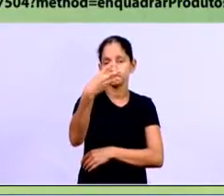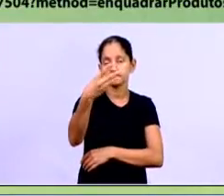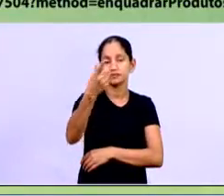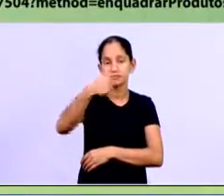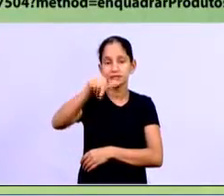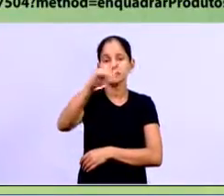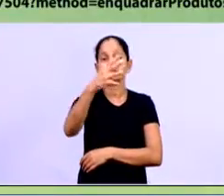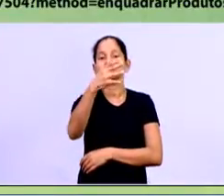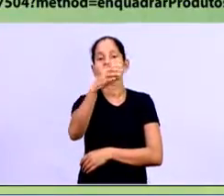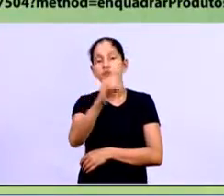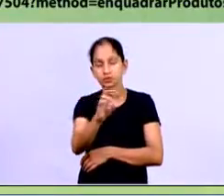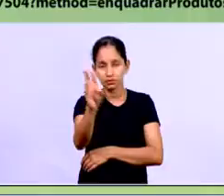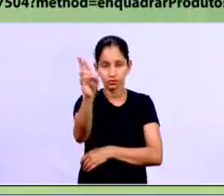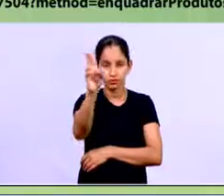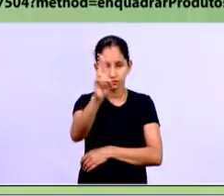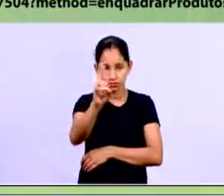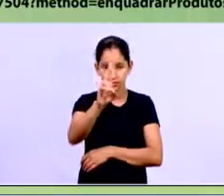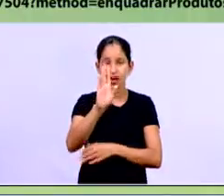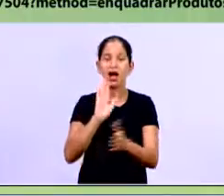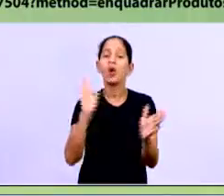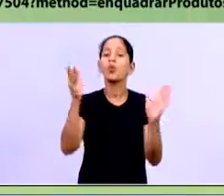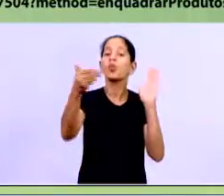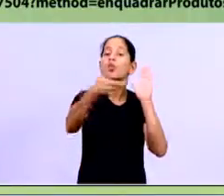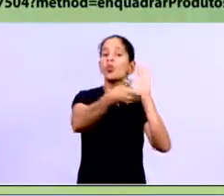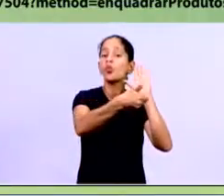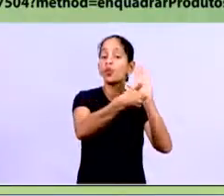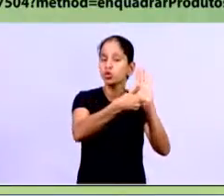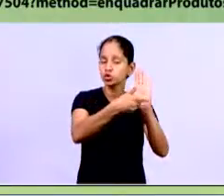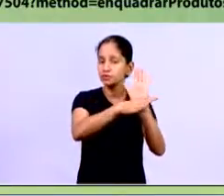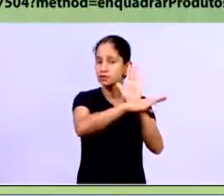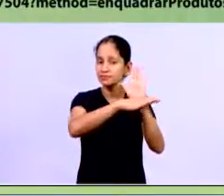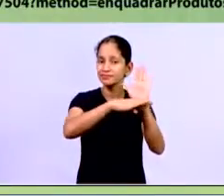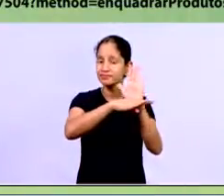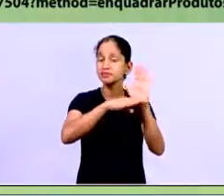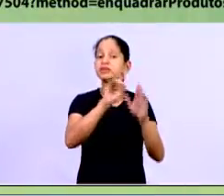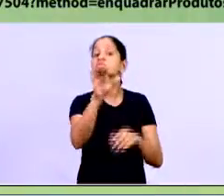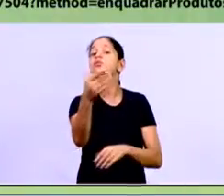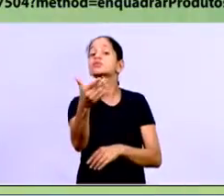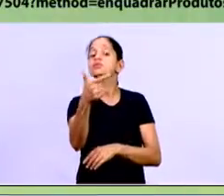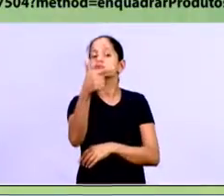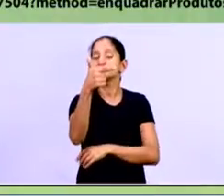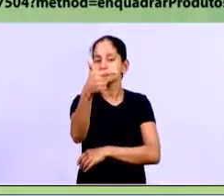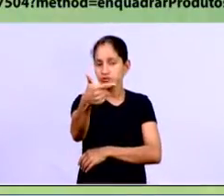533,40. E a última prestação, a prestação de número 360, vai ser de R$